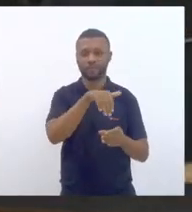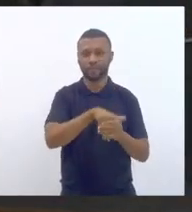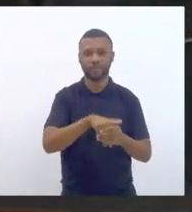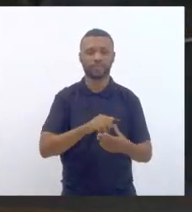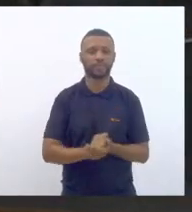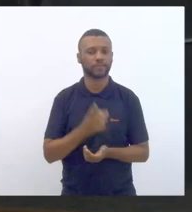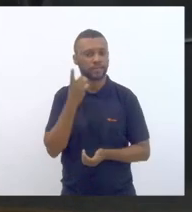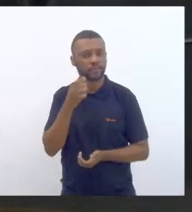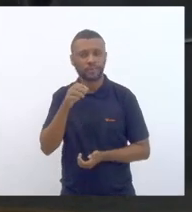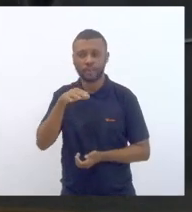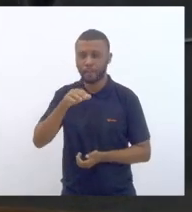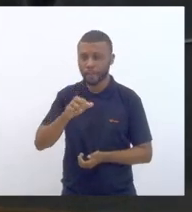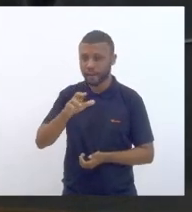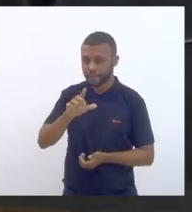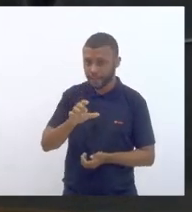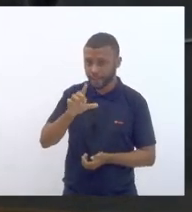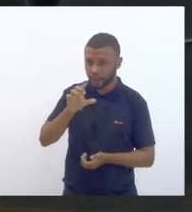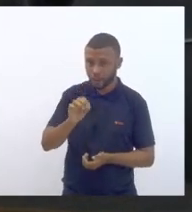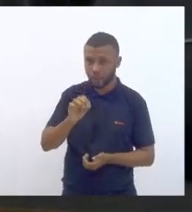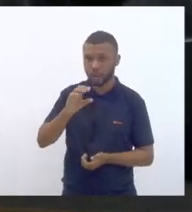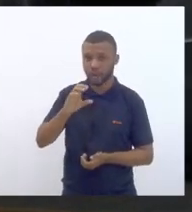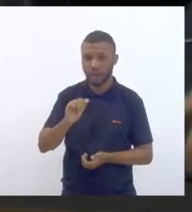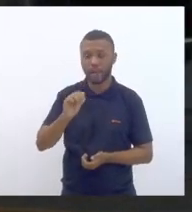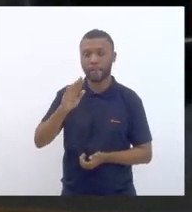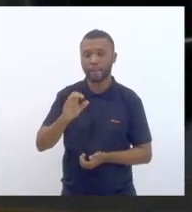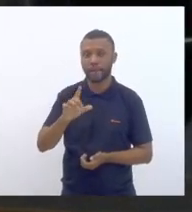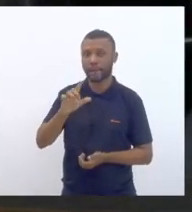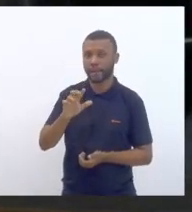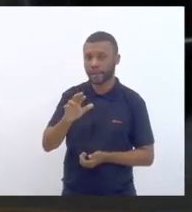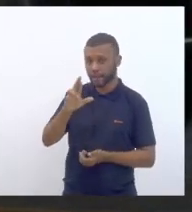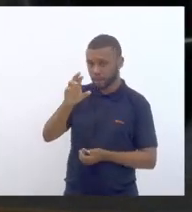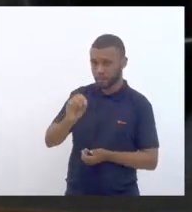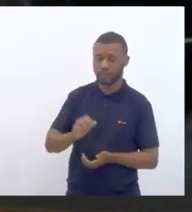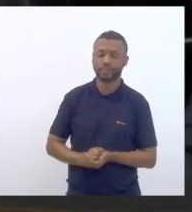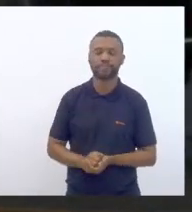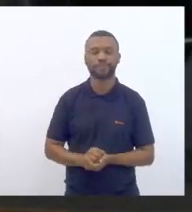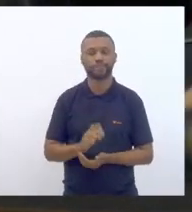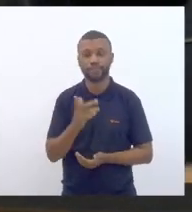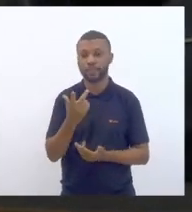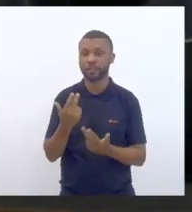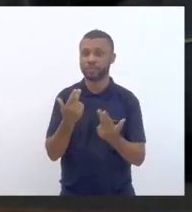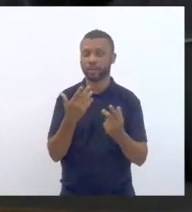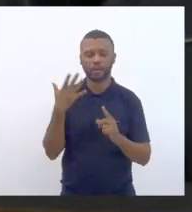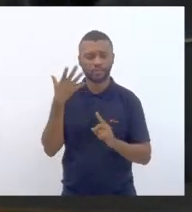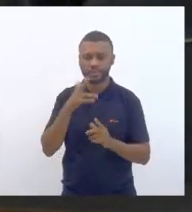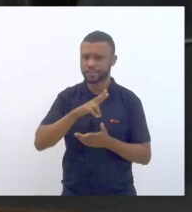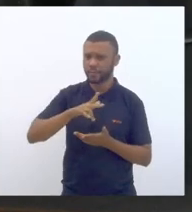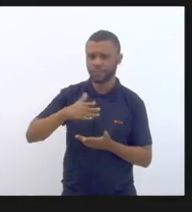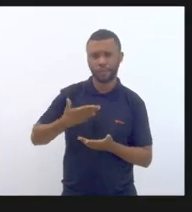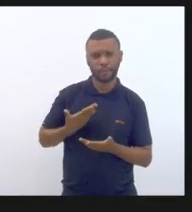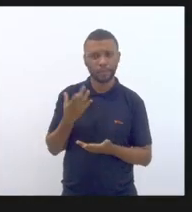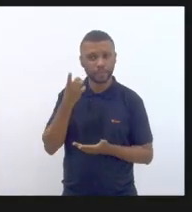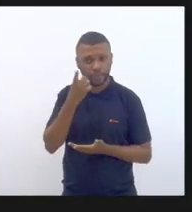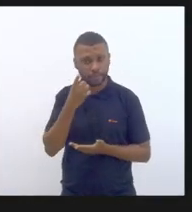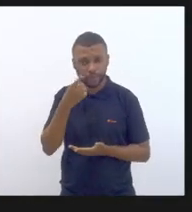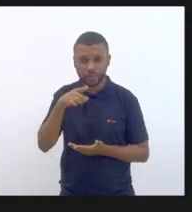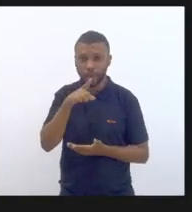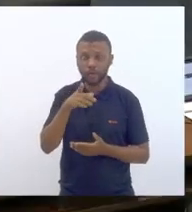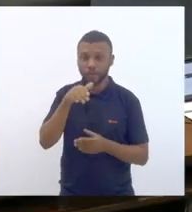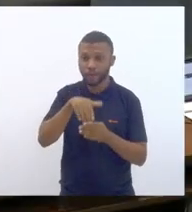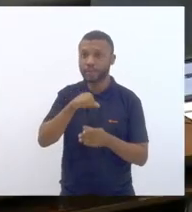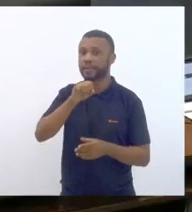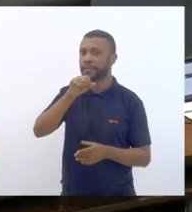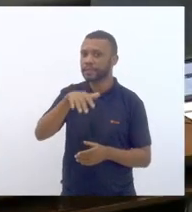Deputado Marcelo Cabeleireiro. Senhor presidente, conforme a fala de vários deputados aí, meu voto é